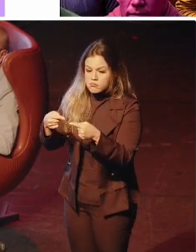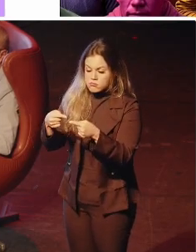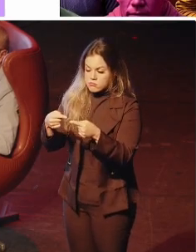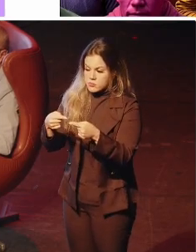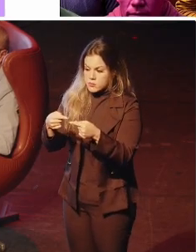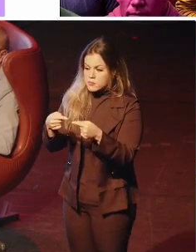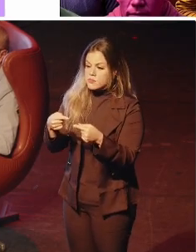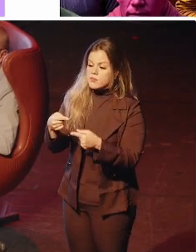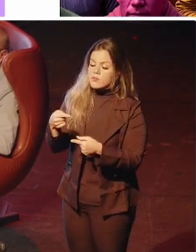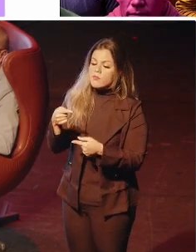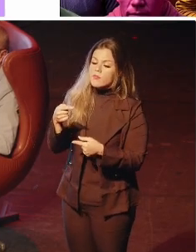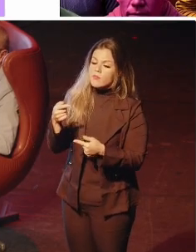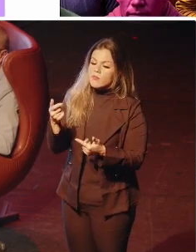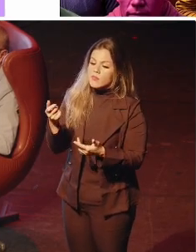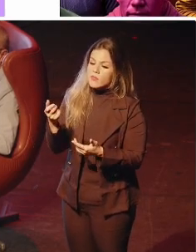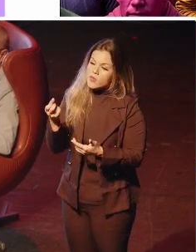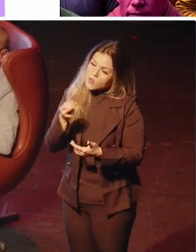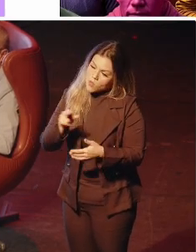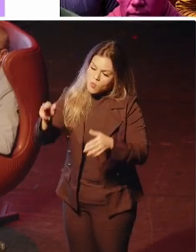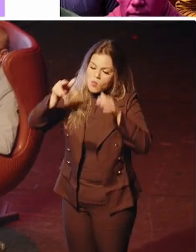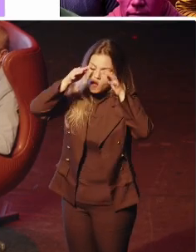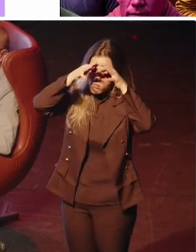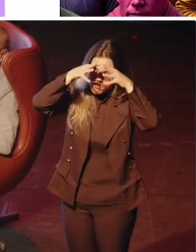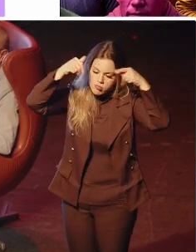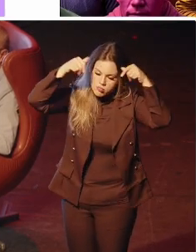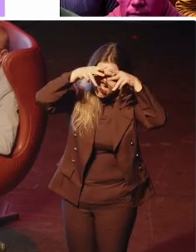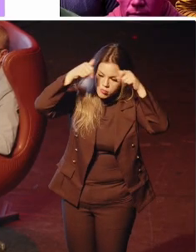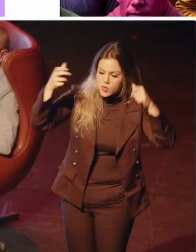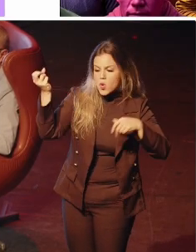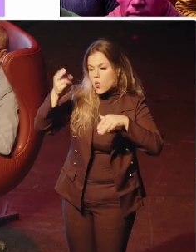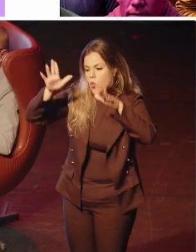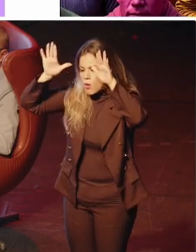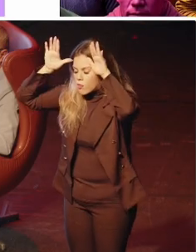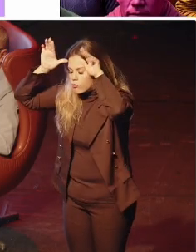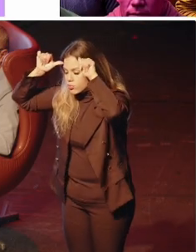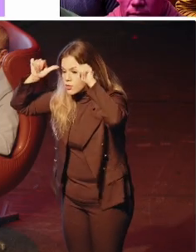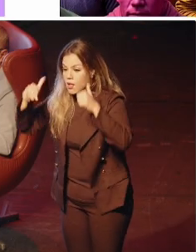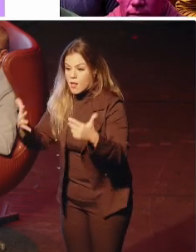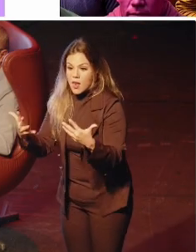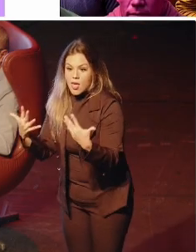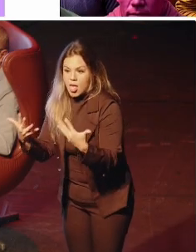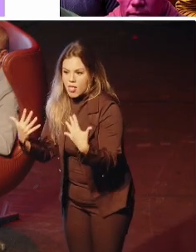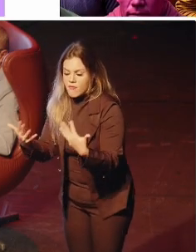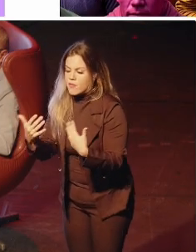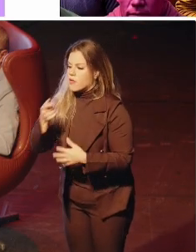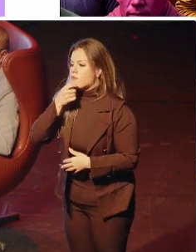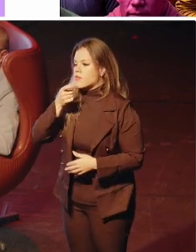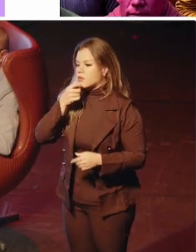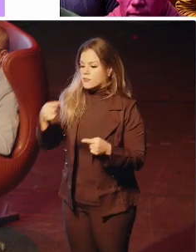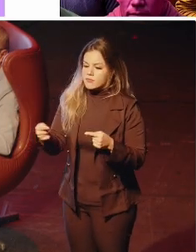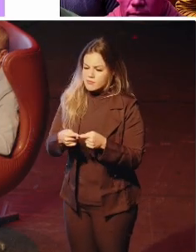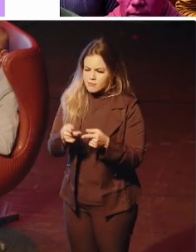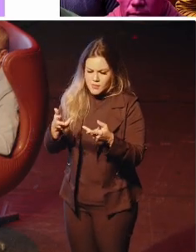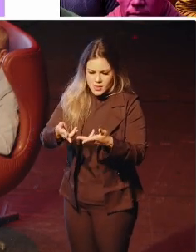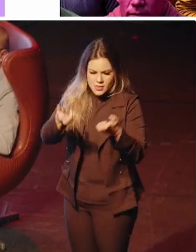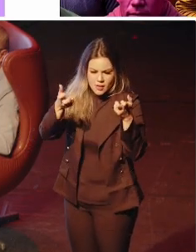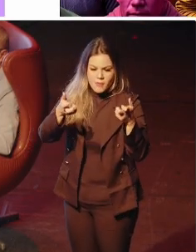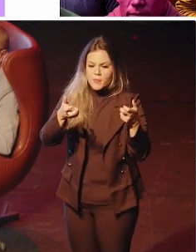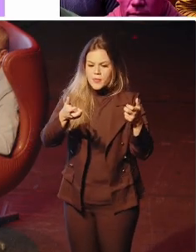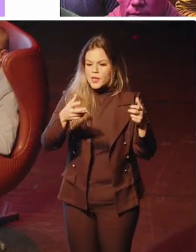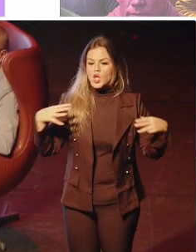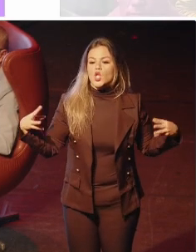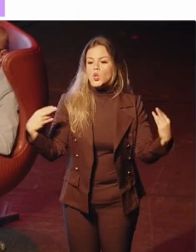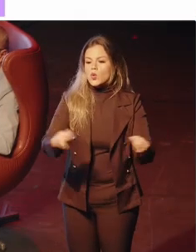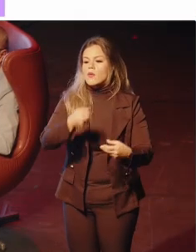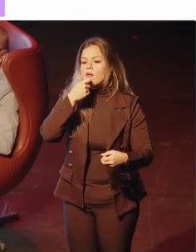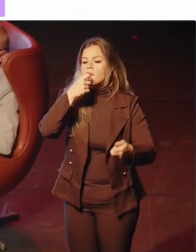leve. Ou a demência da doença de Alzheimer, muito leve. Então, isso já tira um monte de gente de